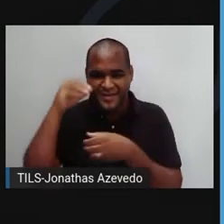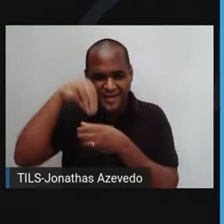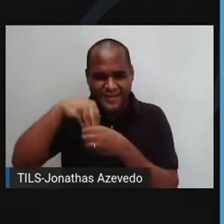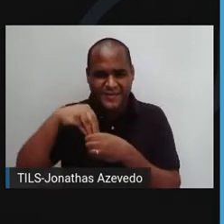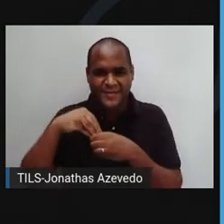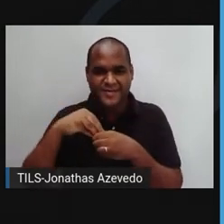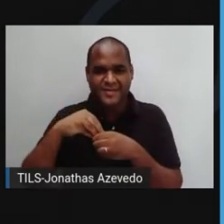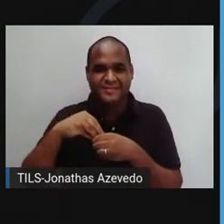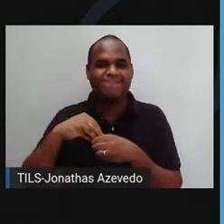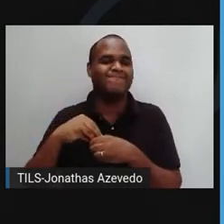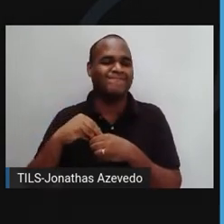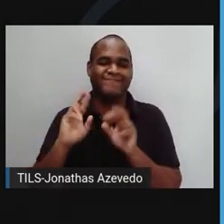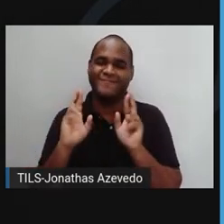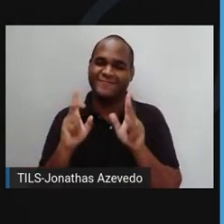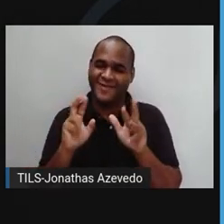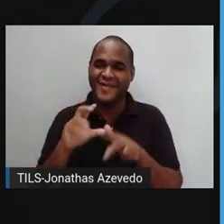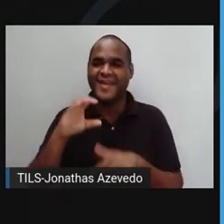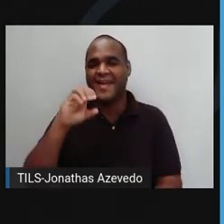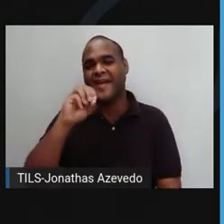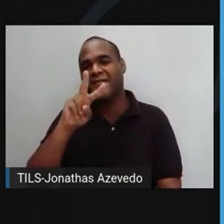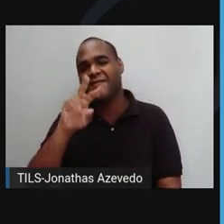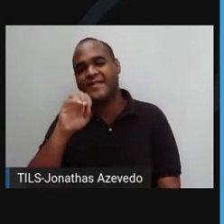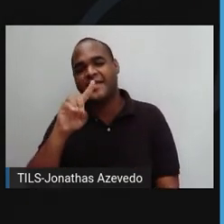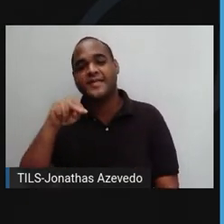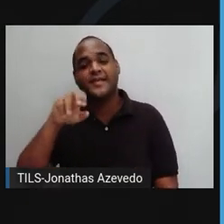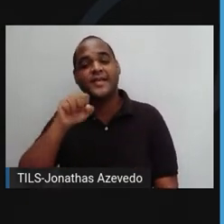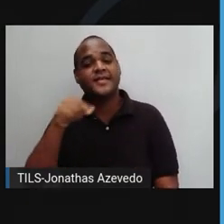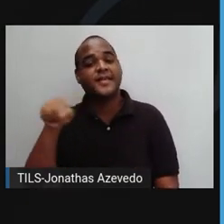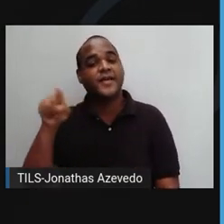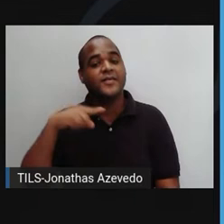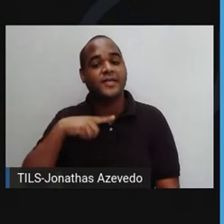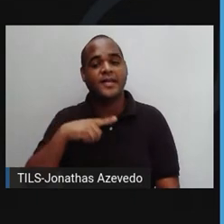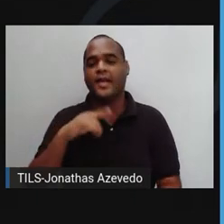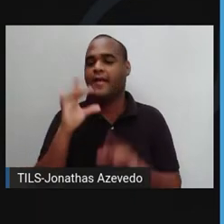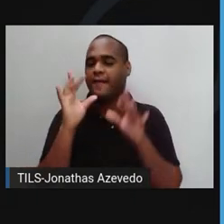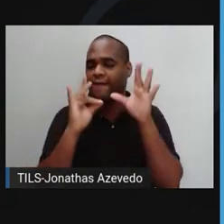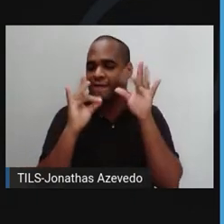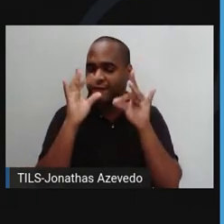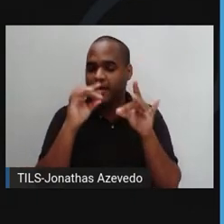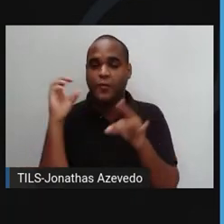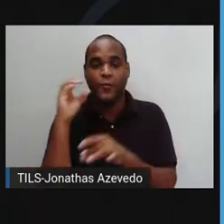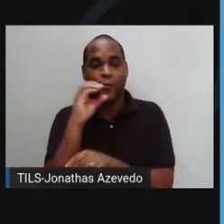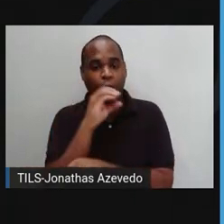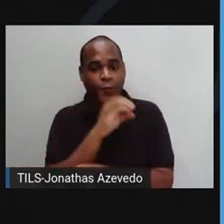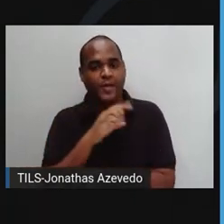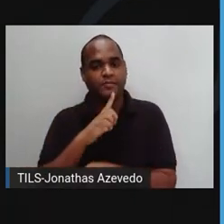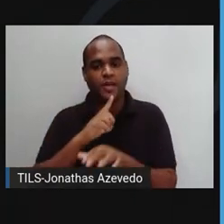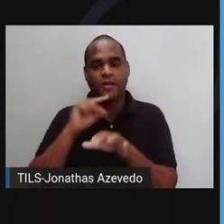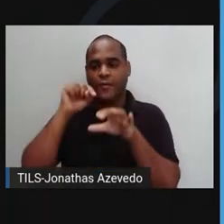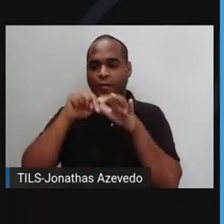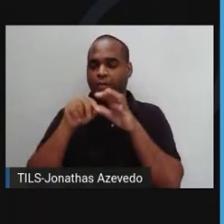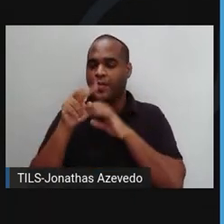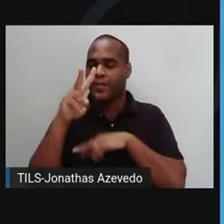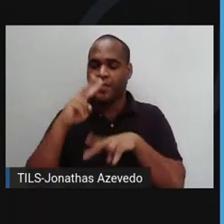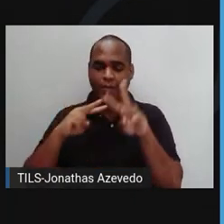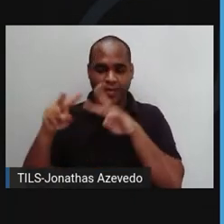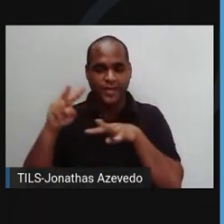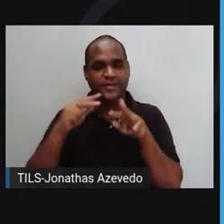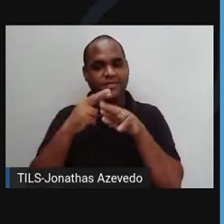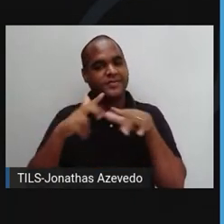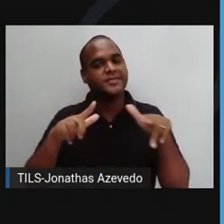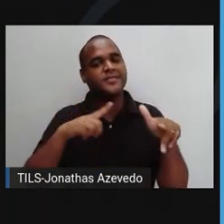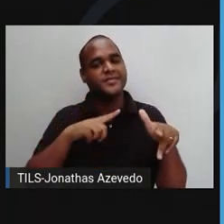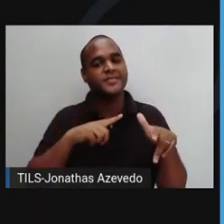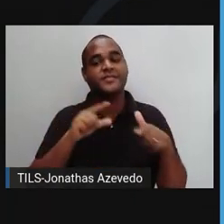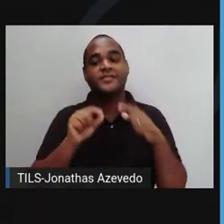peraí. É a cavidade nasal. Sua missão é umedecer, aquecer e filtrar o ar antes que ele chegue aos pulmões.